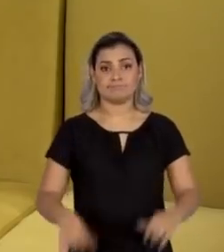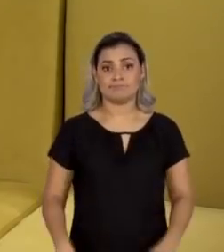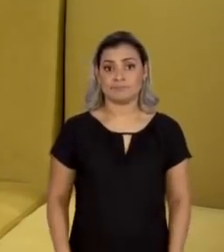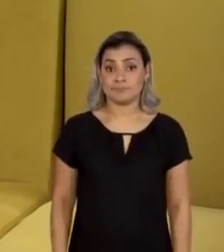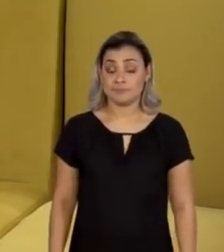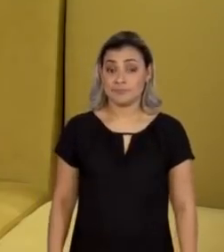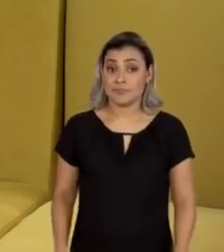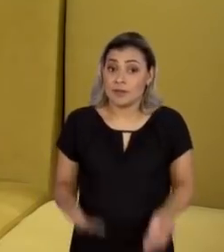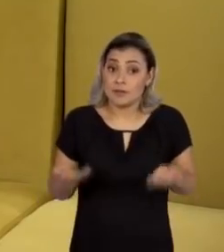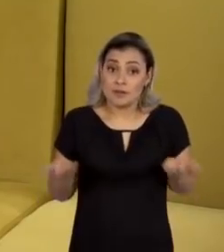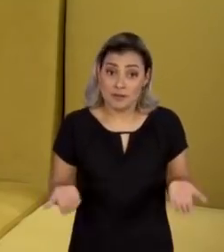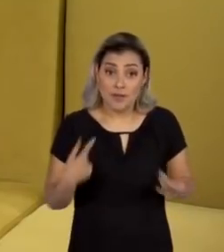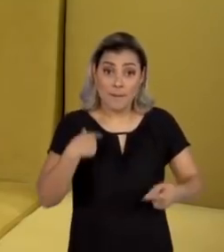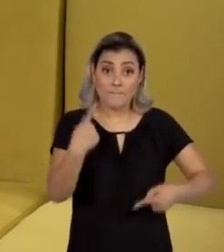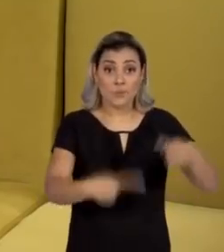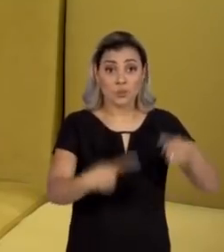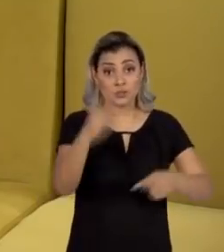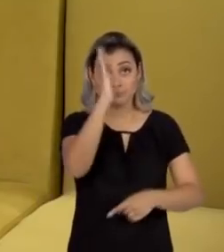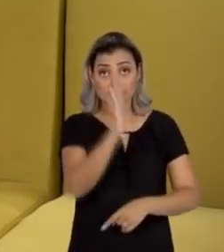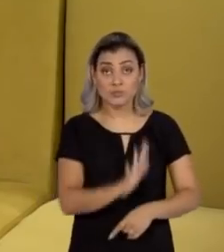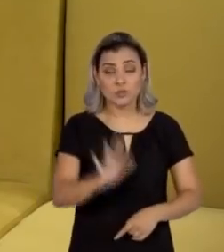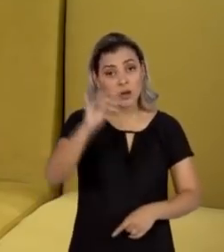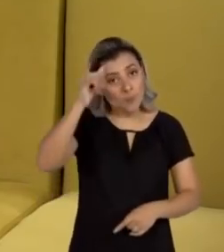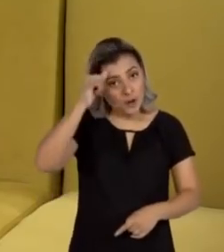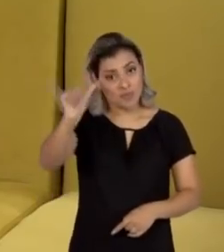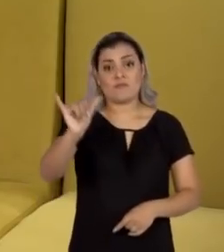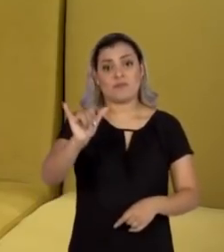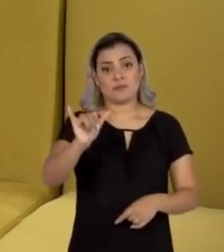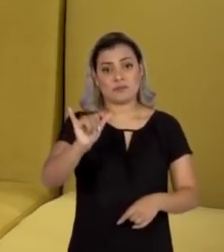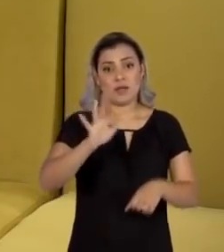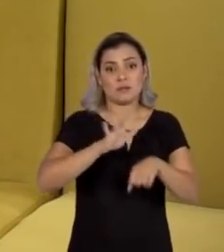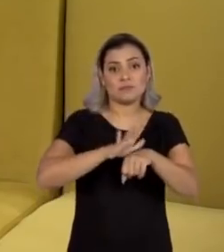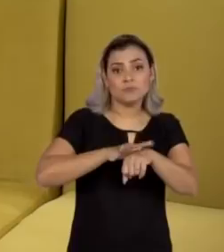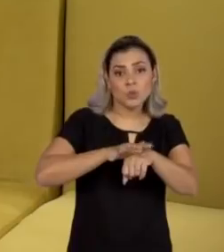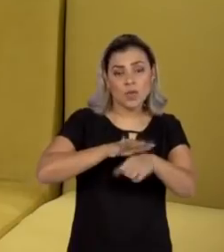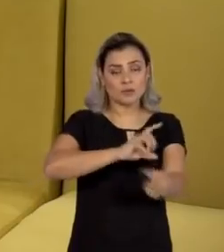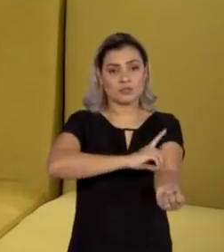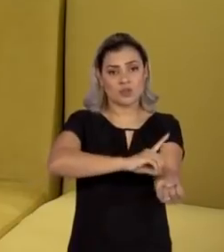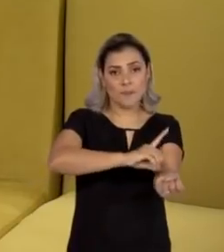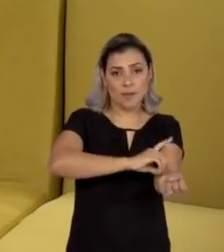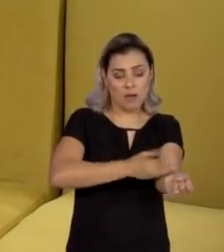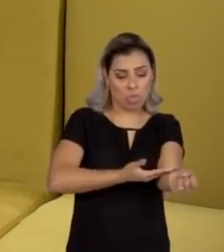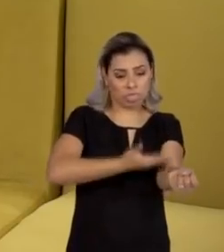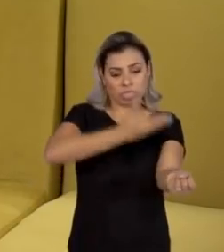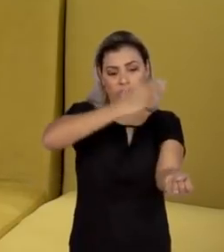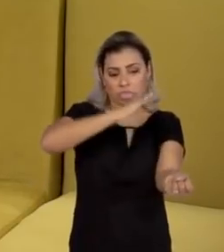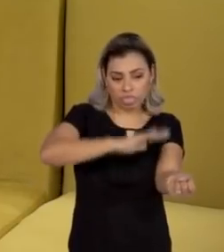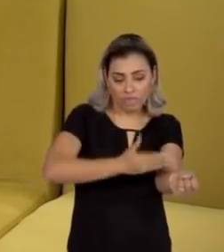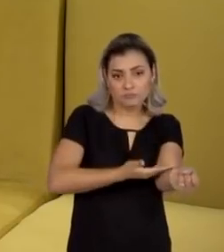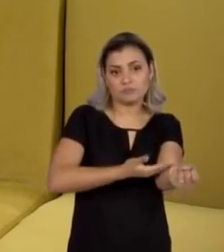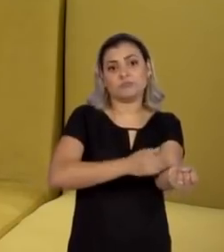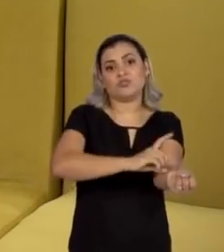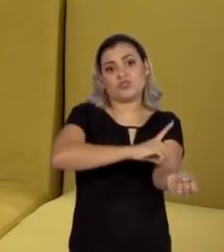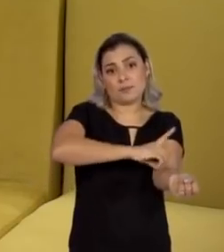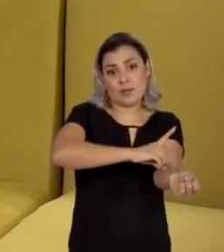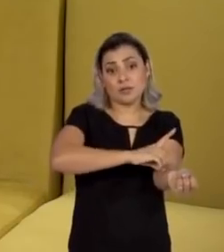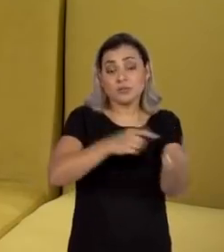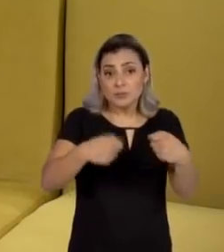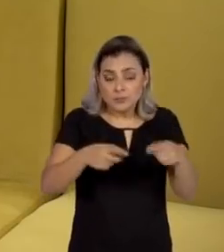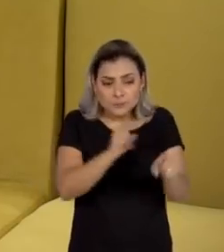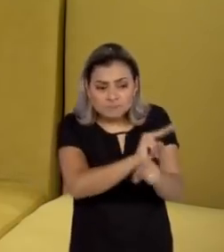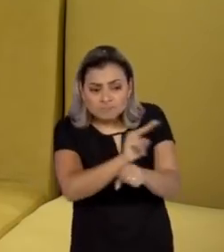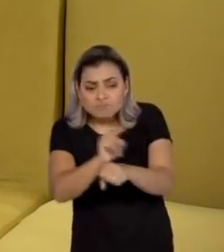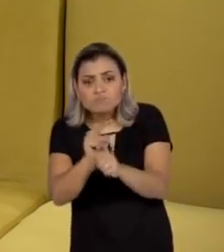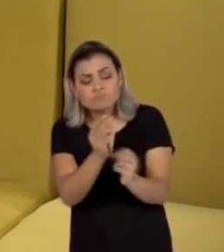a sanção da Política Nacional de Prevenção do Diabetes, a expectativa é de reforço na prevenção e assistência